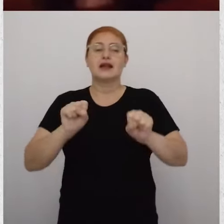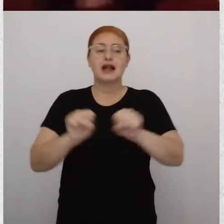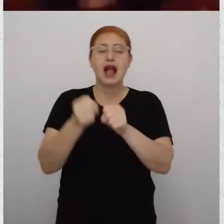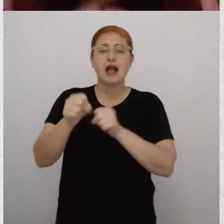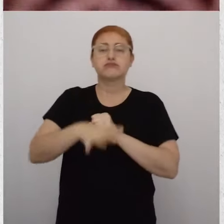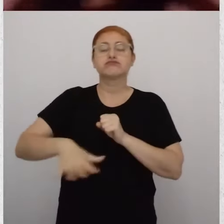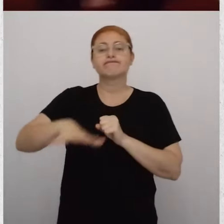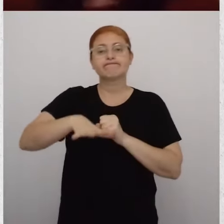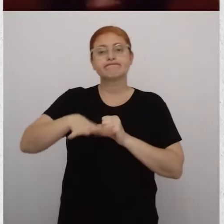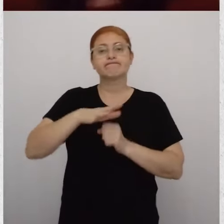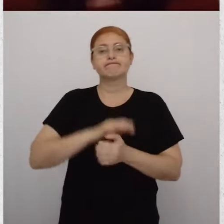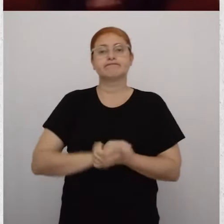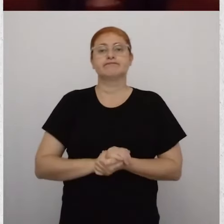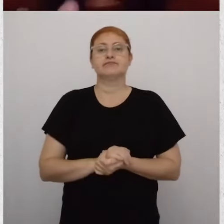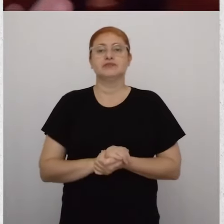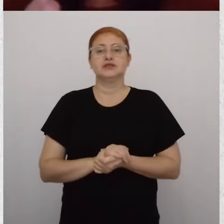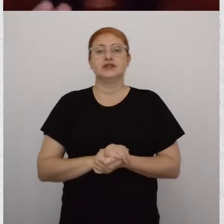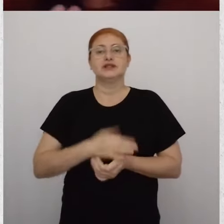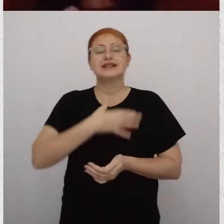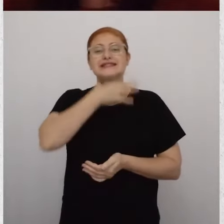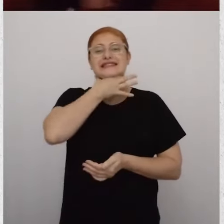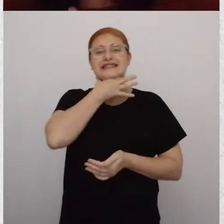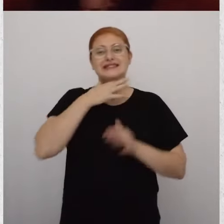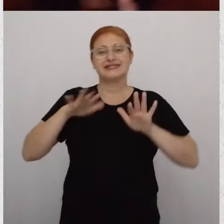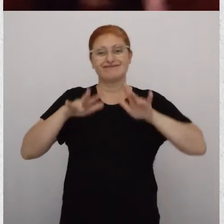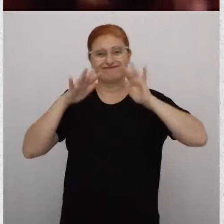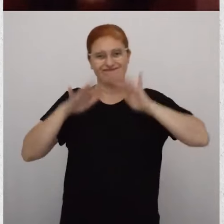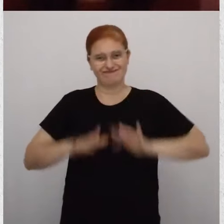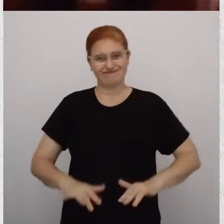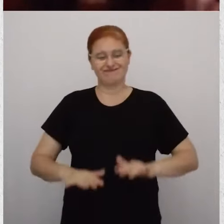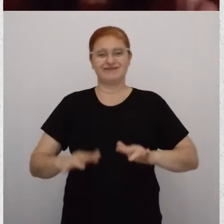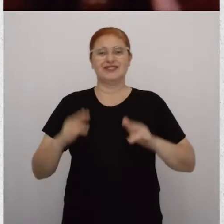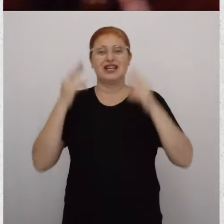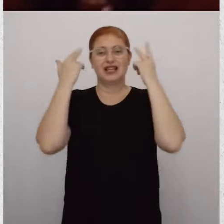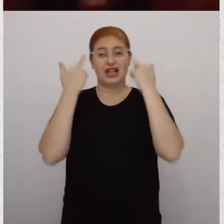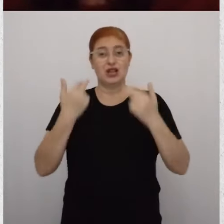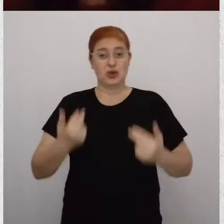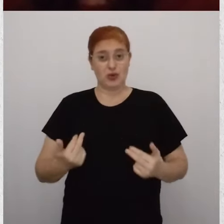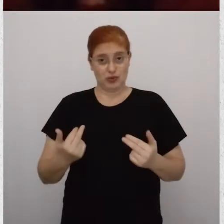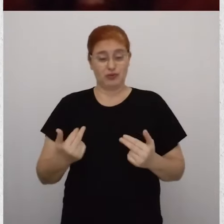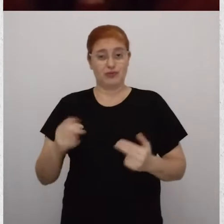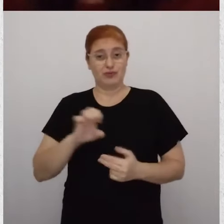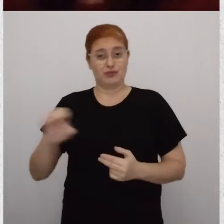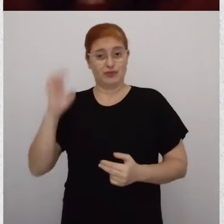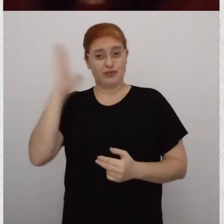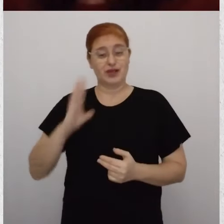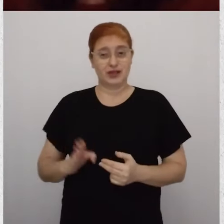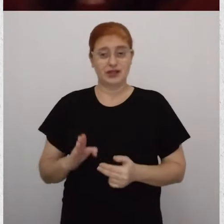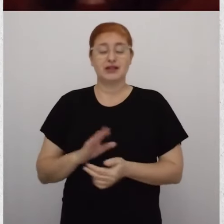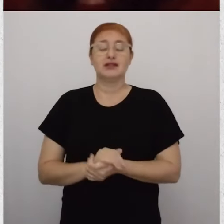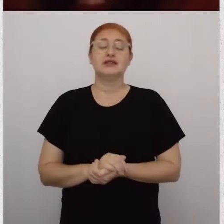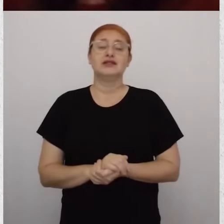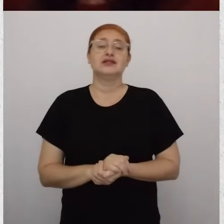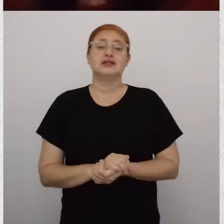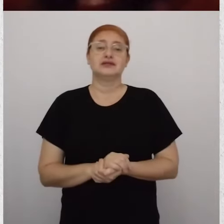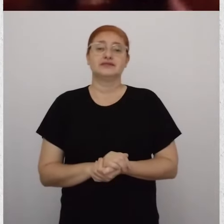desse campo, né, de uma certa crise orgânica do campo da esquerda no Brasil, ela se dá também